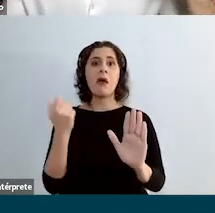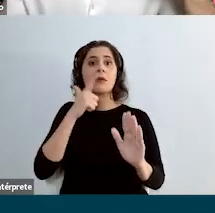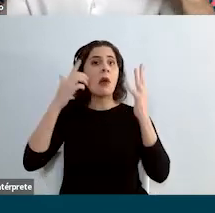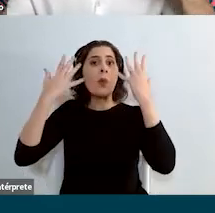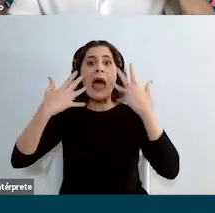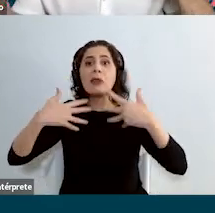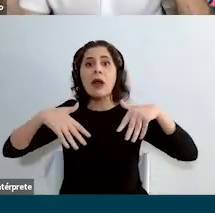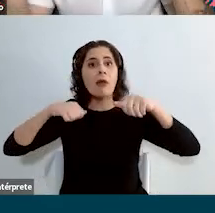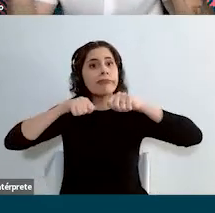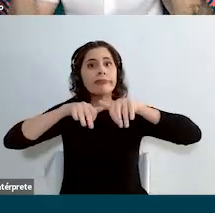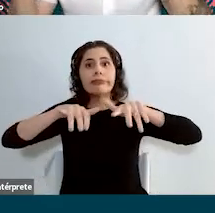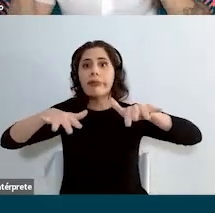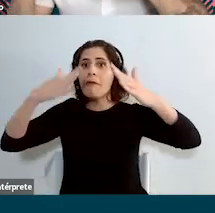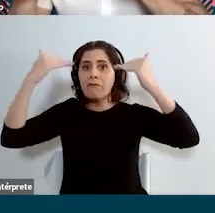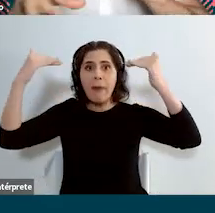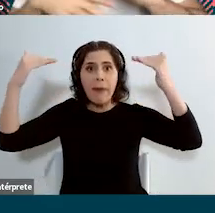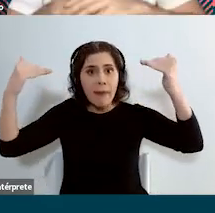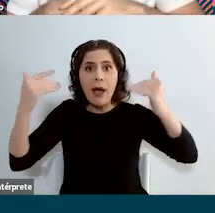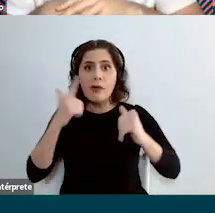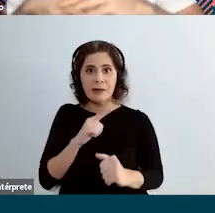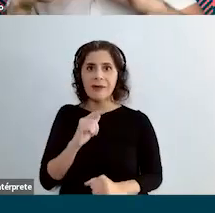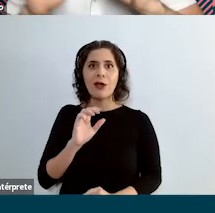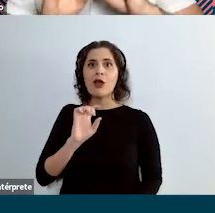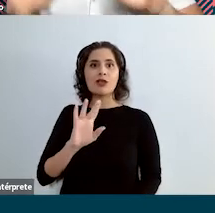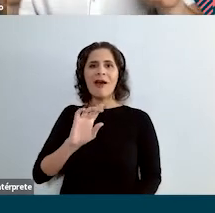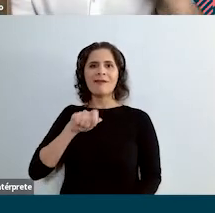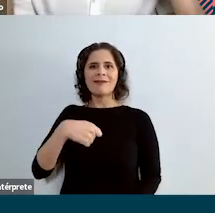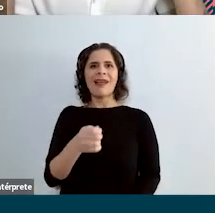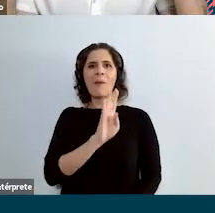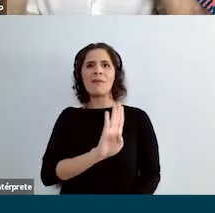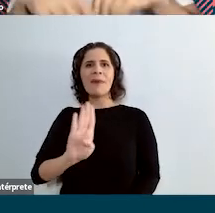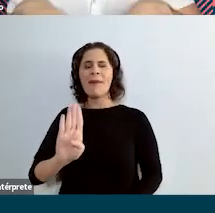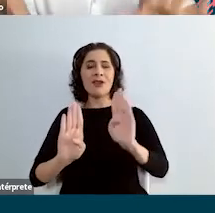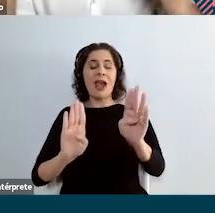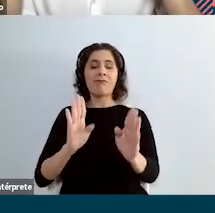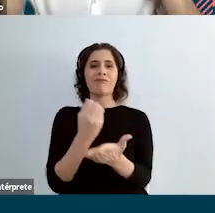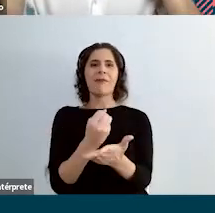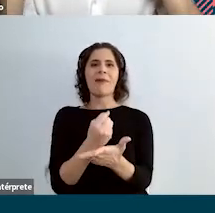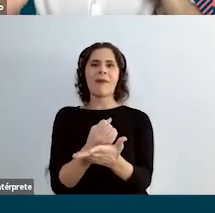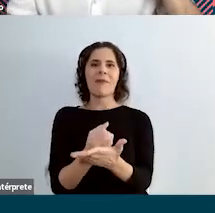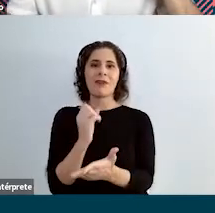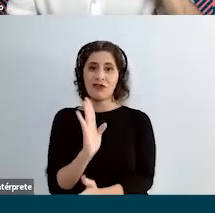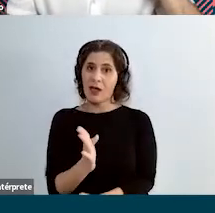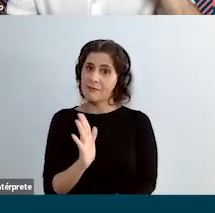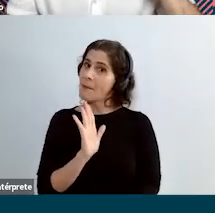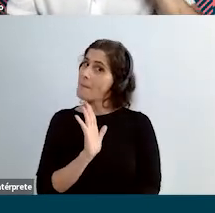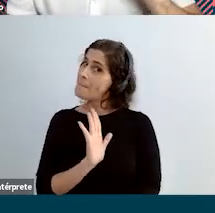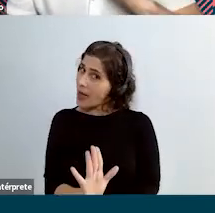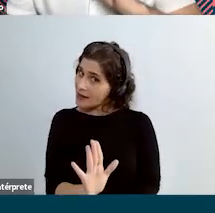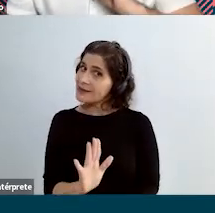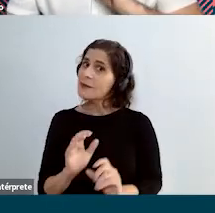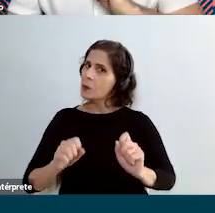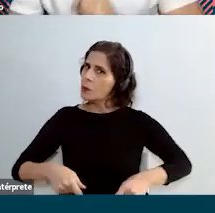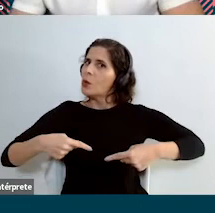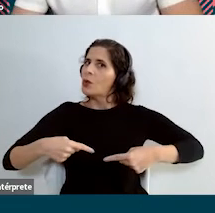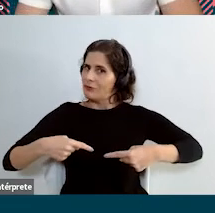fazer muito trabalho, e era só falar Big Brother, que o povo baixava, se inscrevia e estava lá esperando. Só